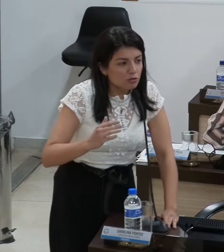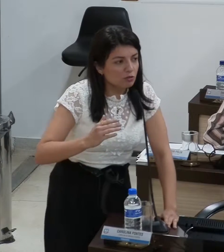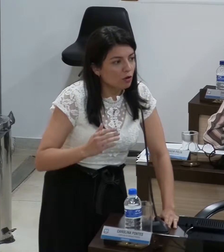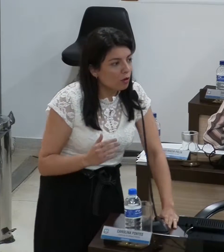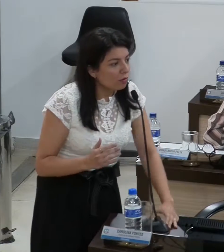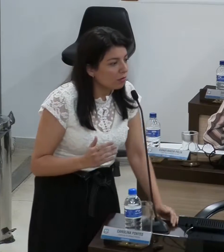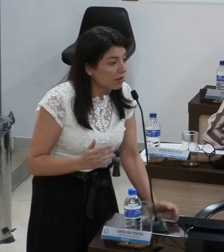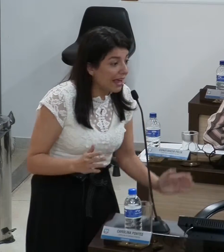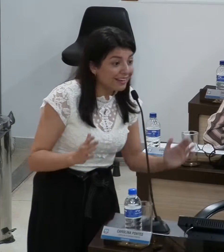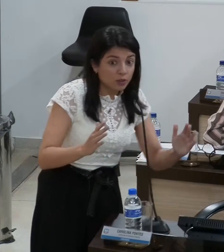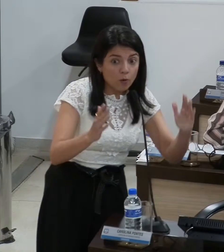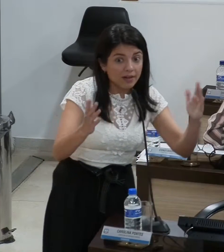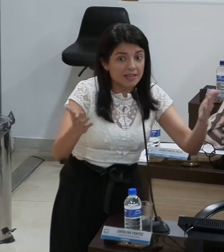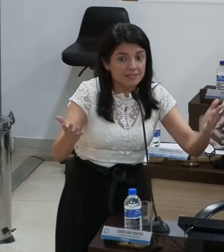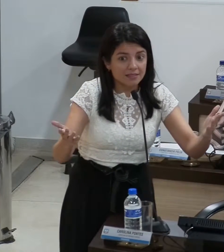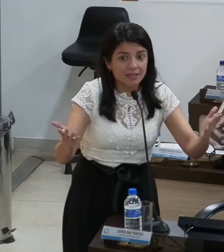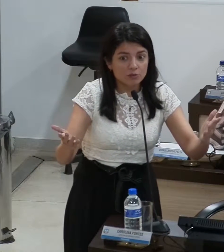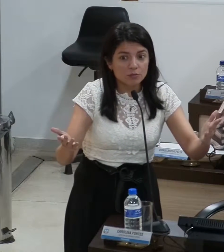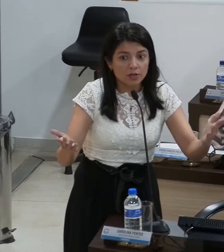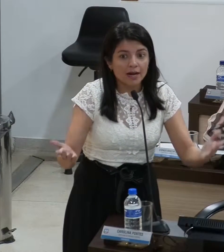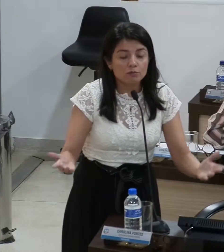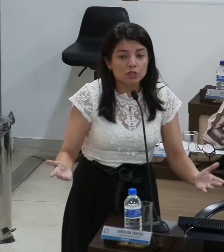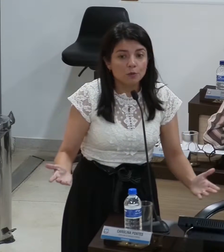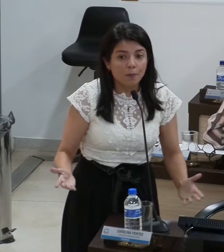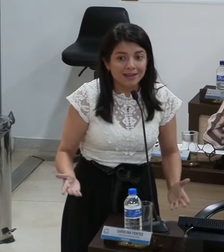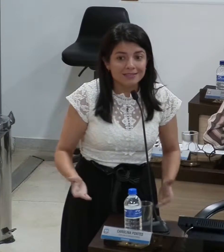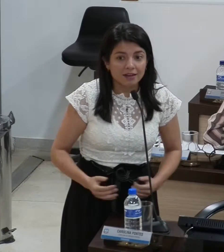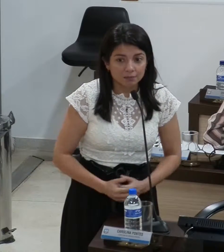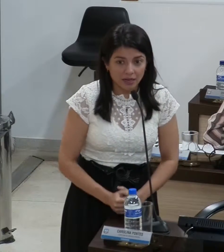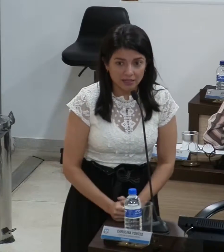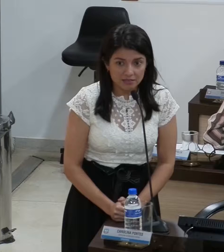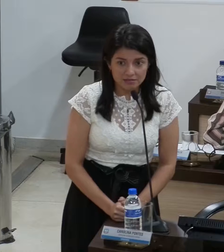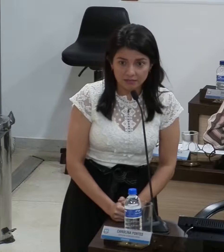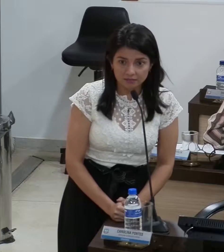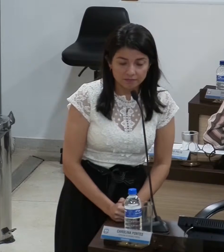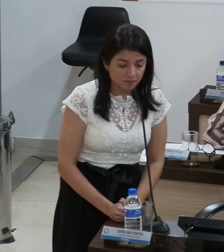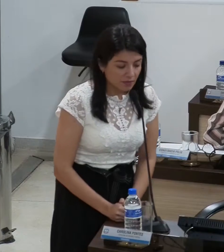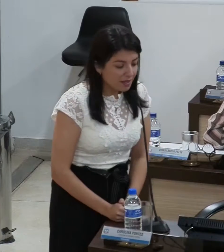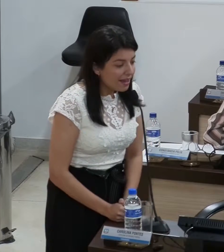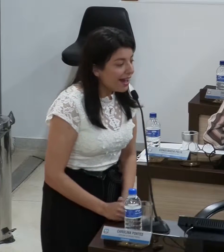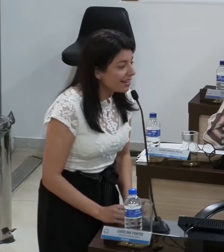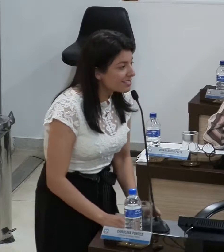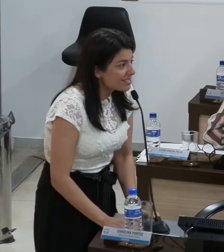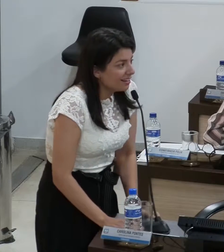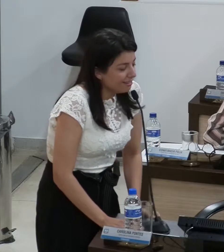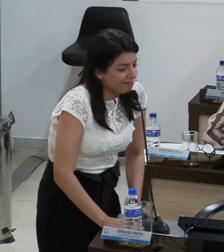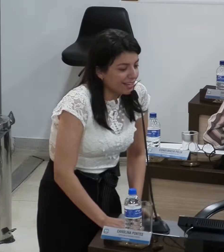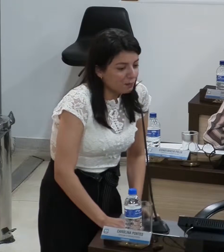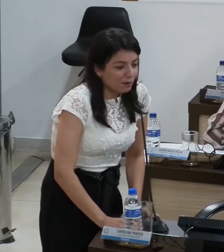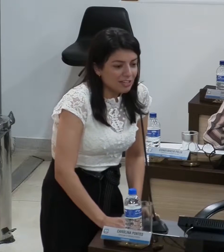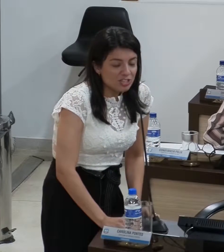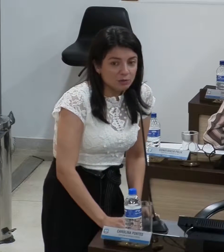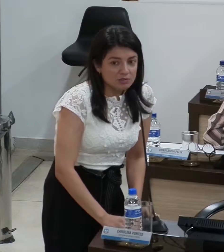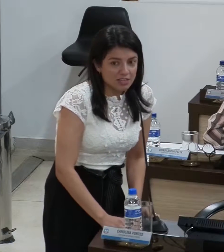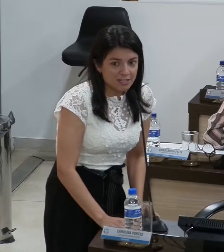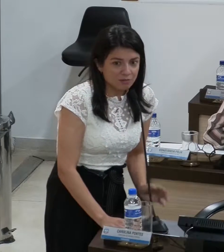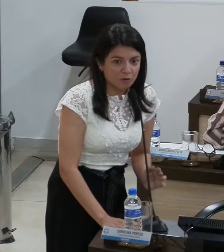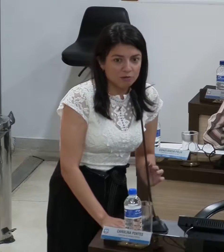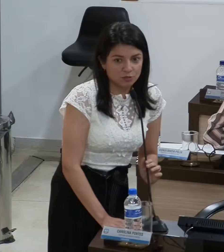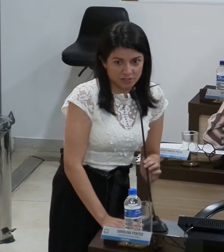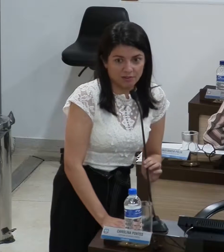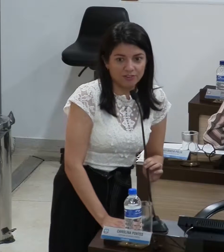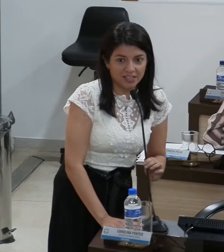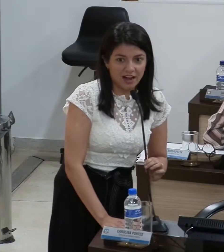não estou... Dou graças a Deus de morarmos em um país capitalista. A questão é que, pelo artigo 6º